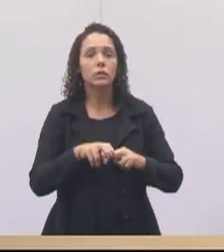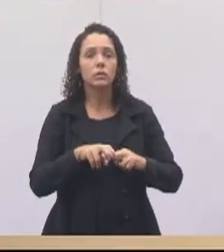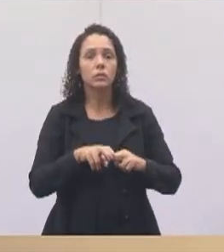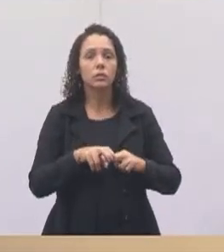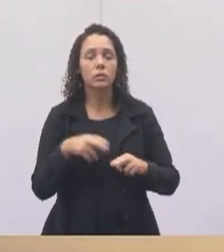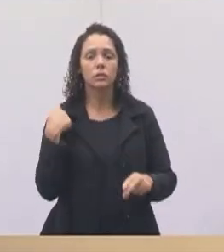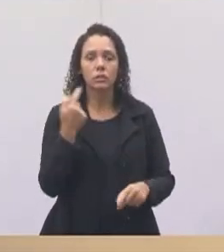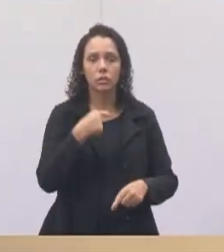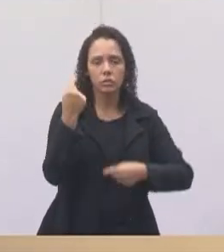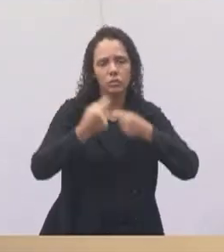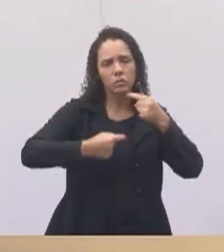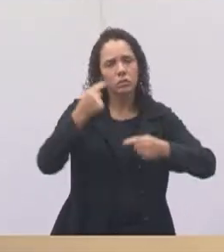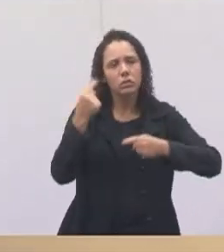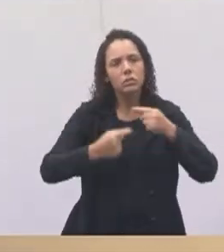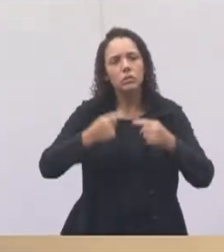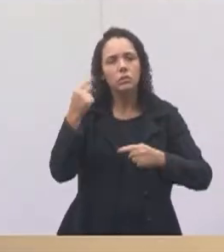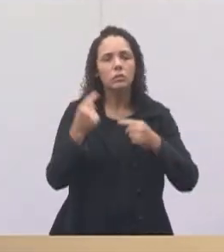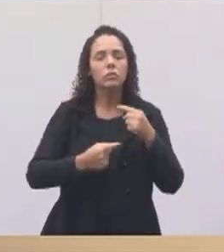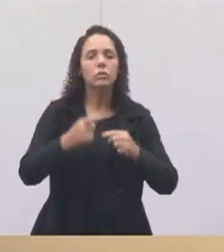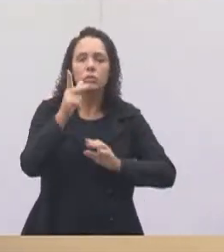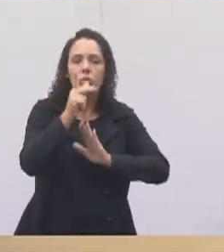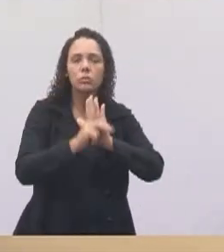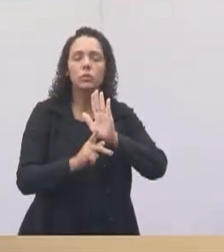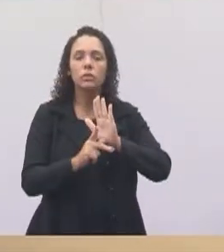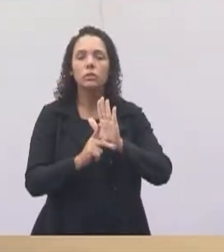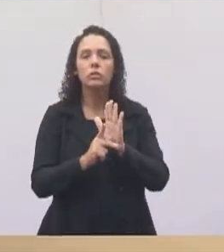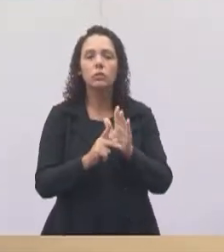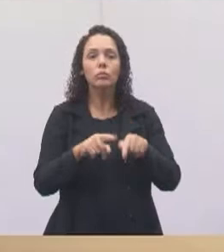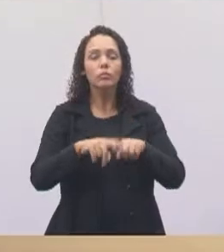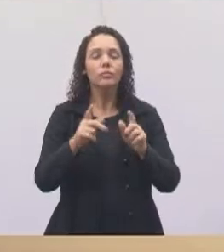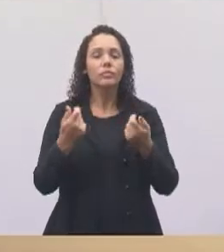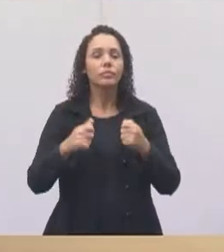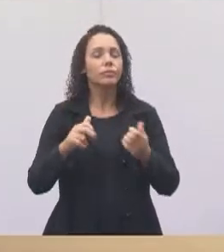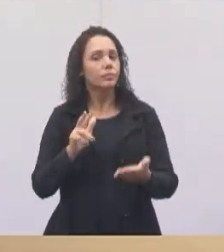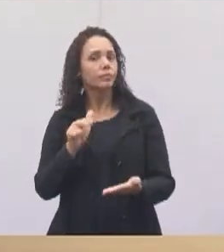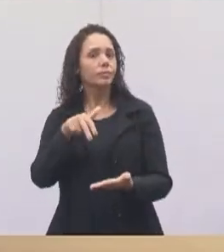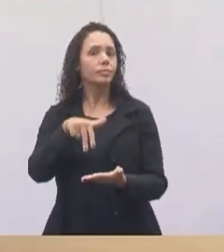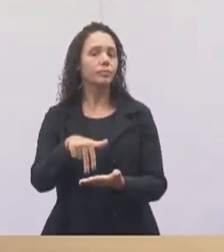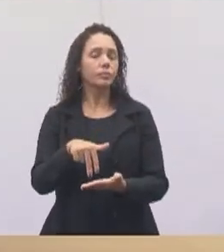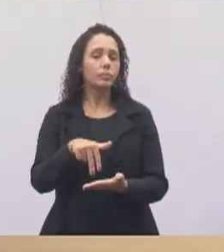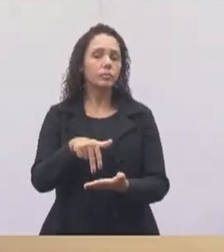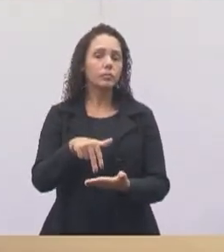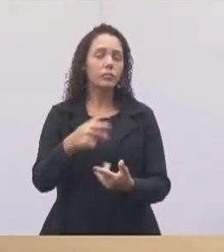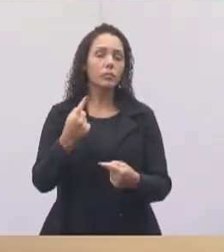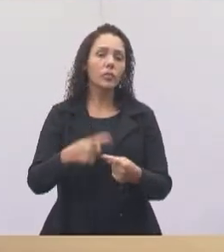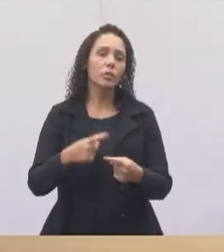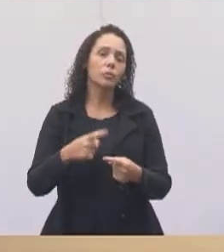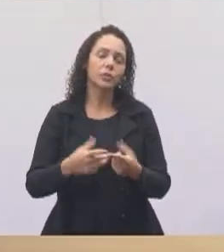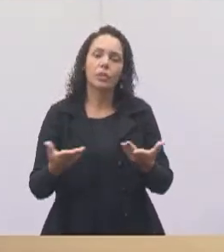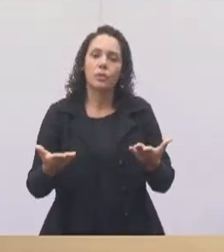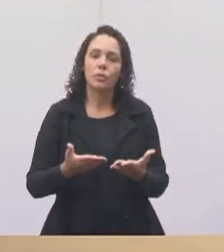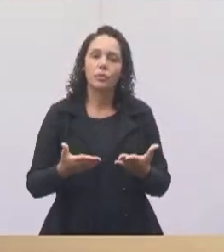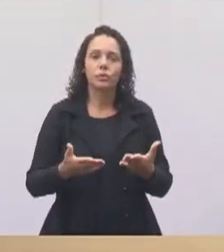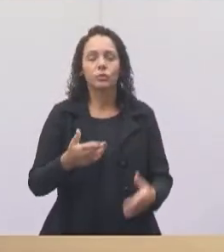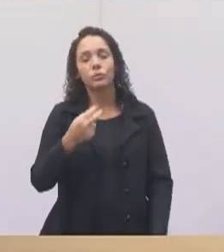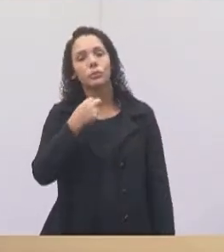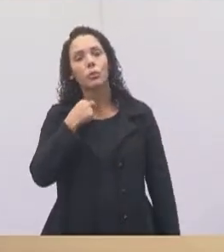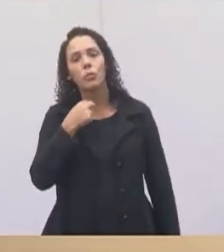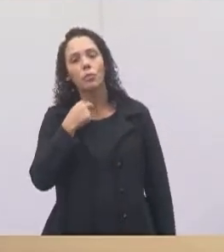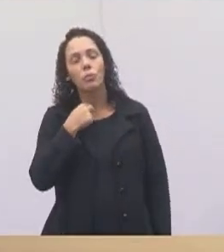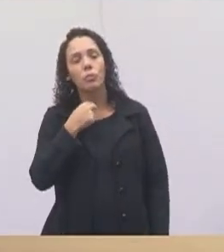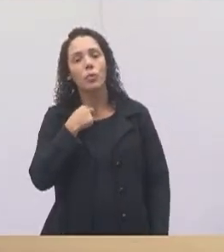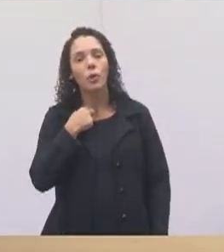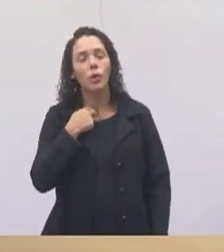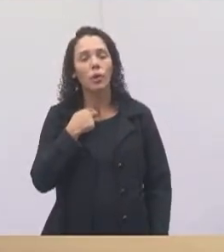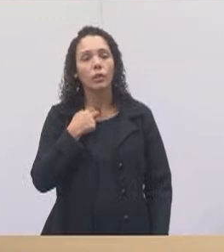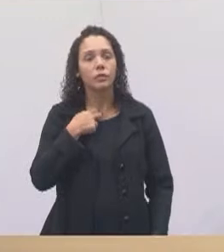gente discute muito em relação de projeto, mas a gente tem que se posicionar, né? Porque não dá hoje a gente acender uma vela para Deus e amanhã